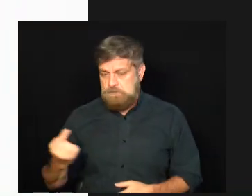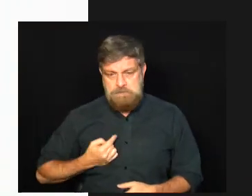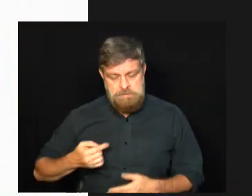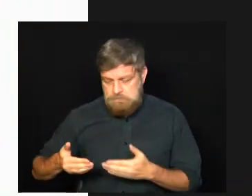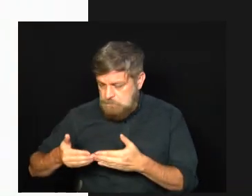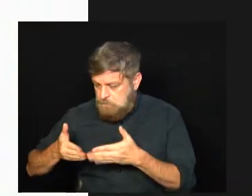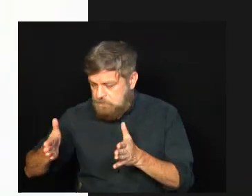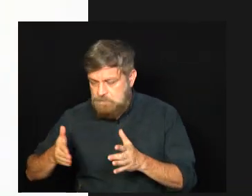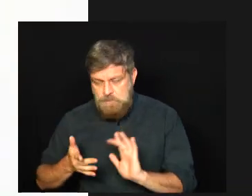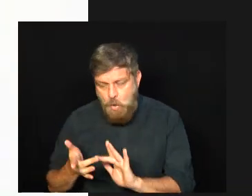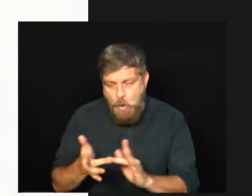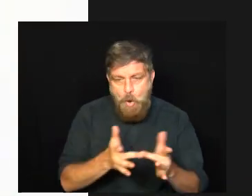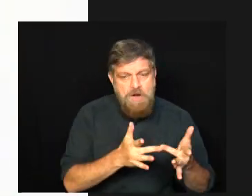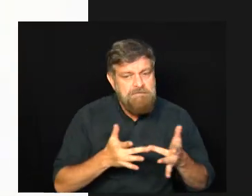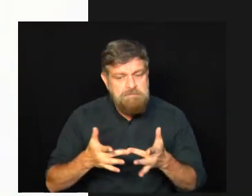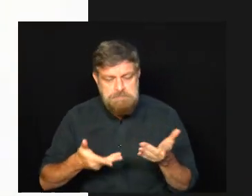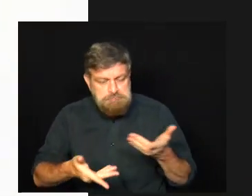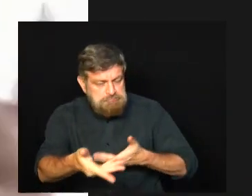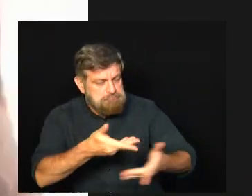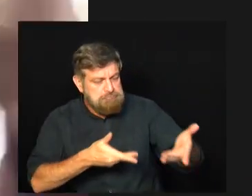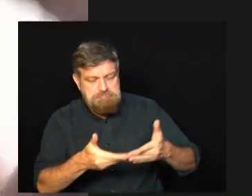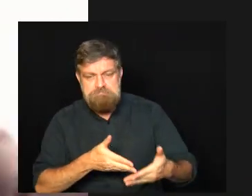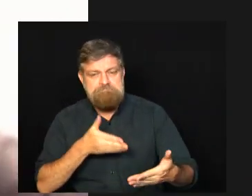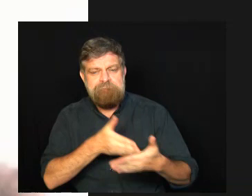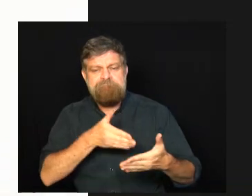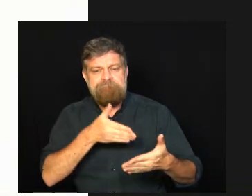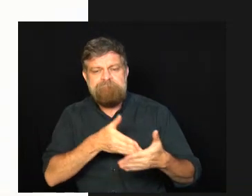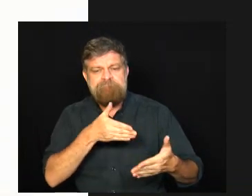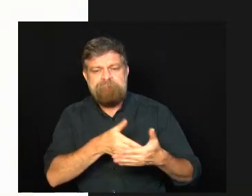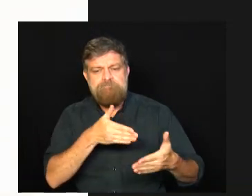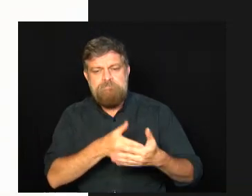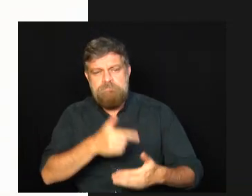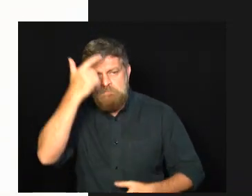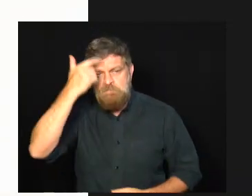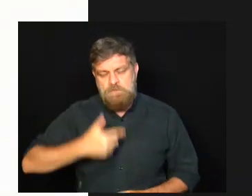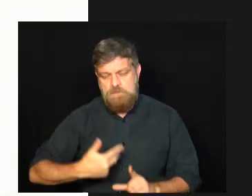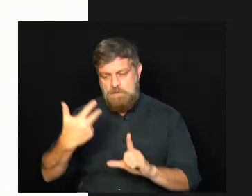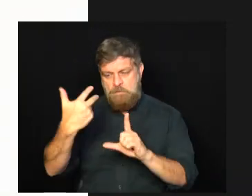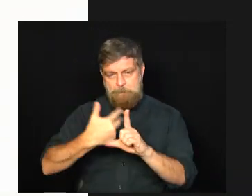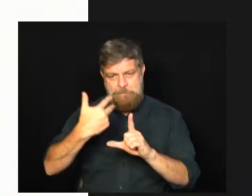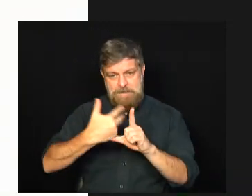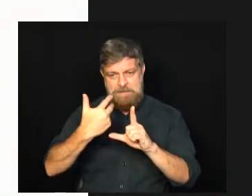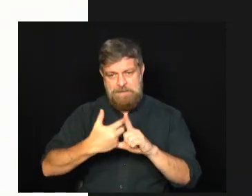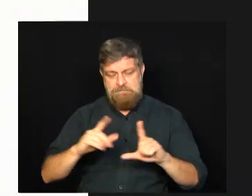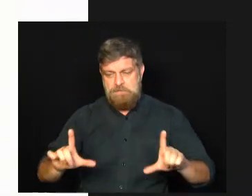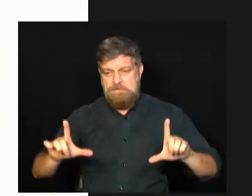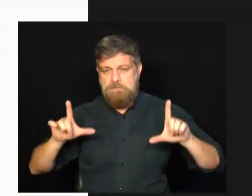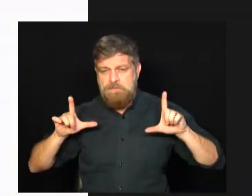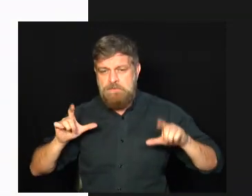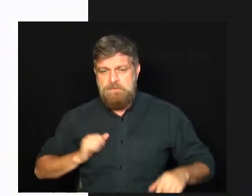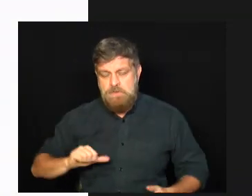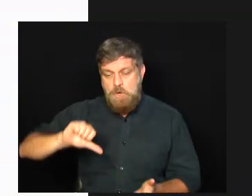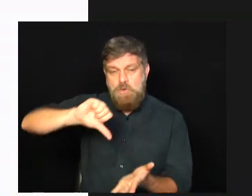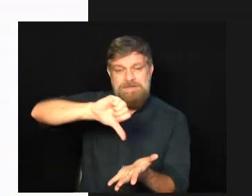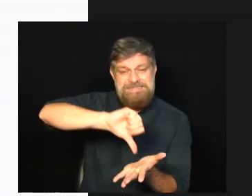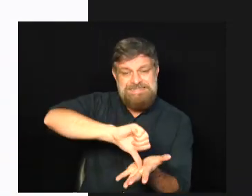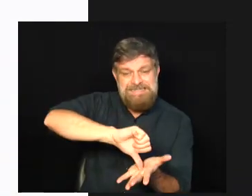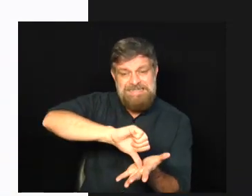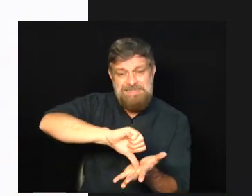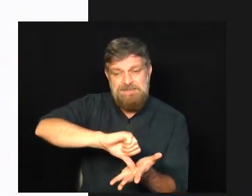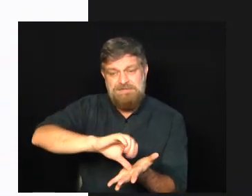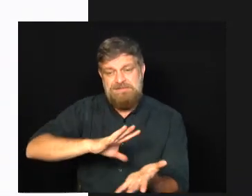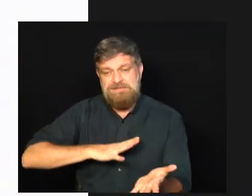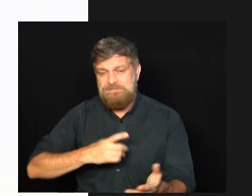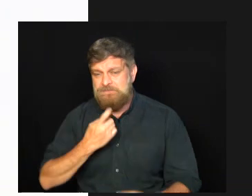não convivemos mais. Eu participei de uma live, de uma discussão sobre o centro de Campinas.